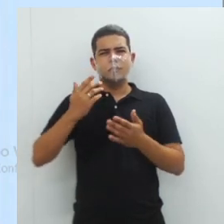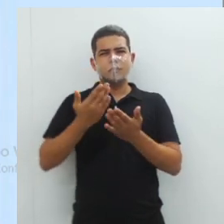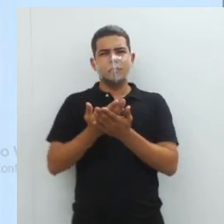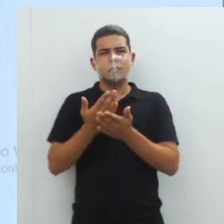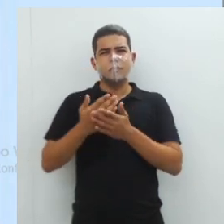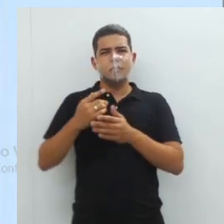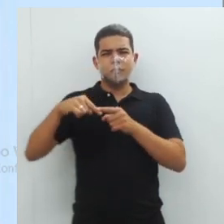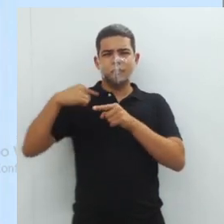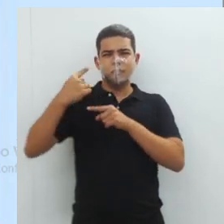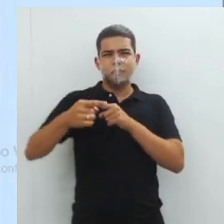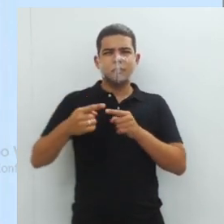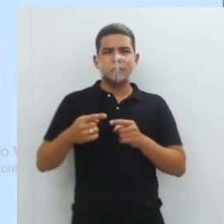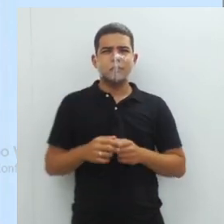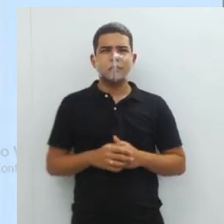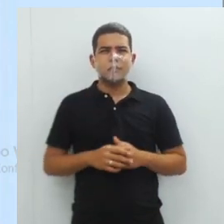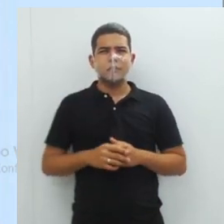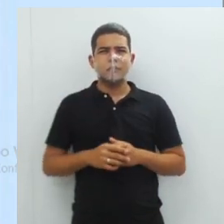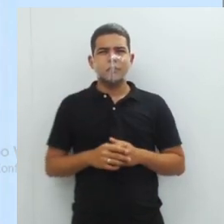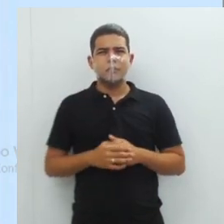aula.